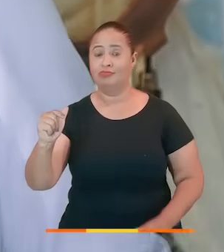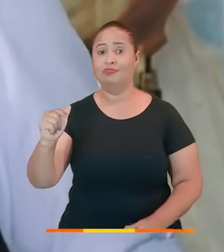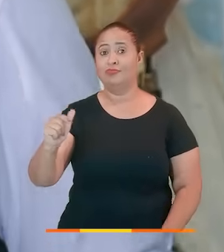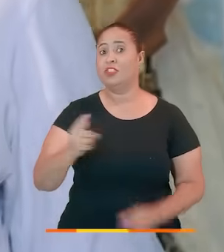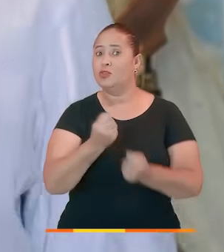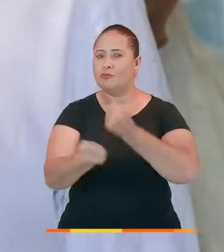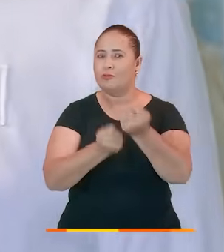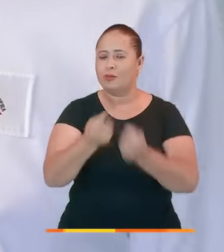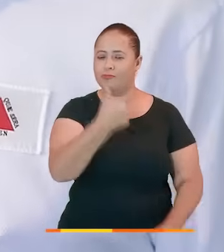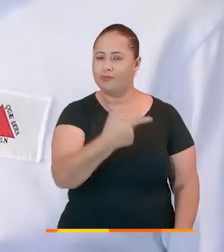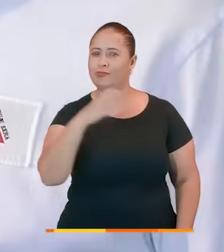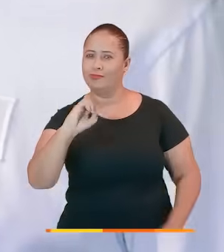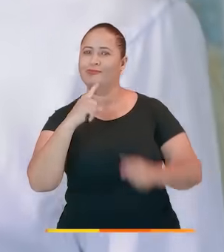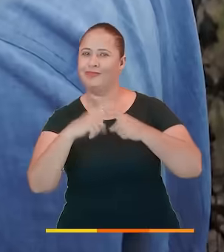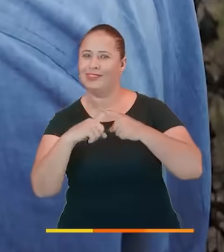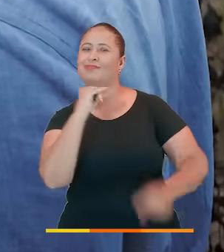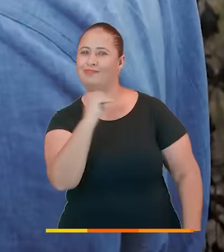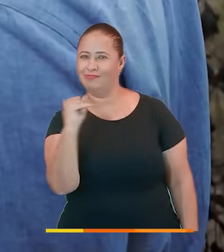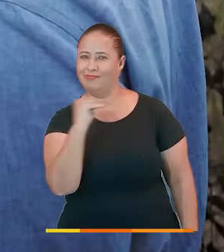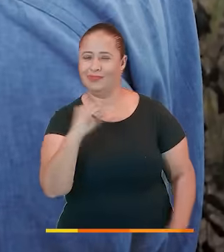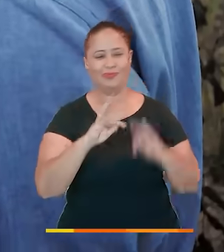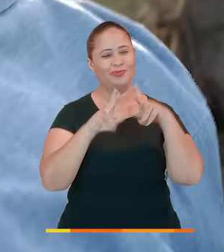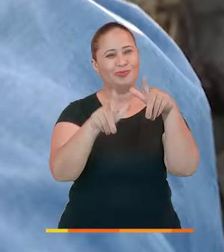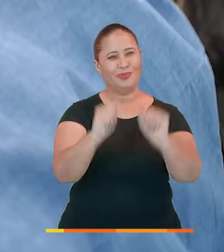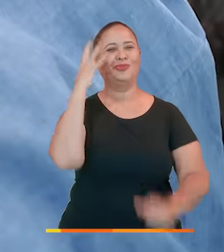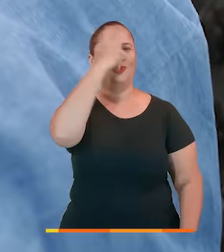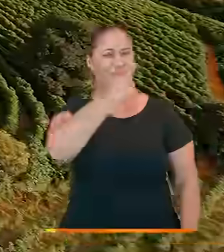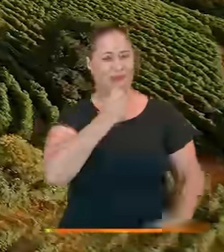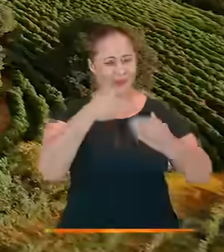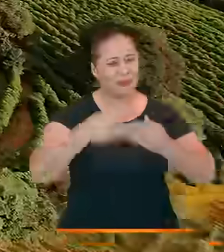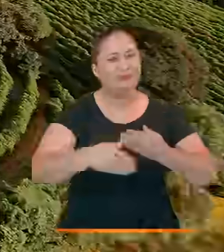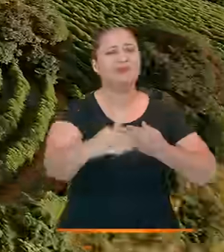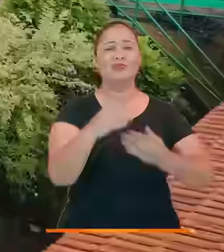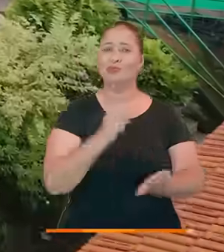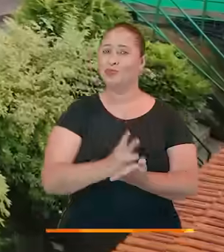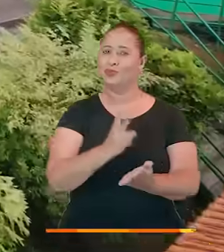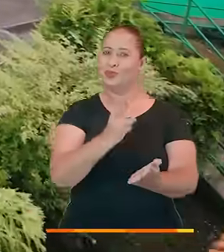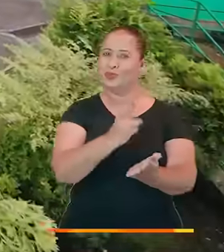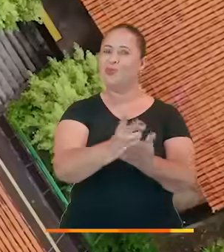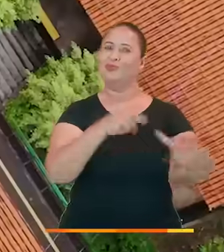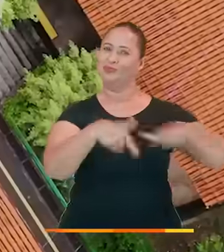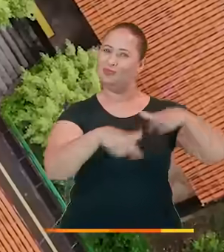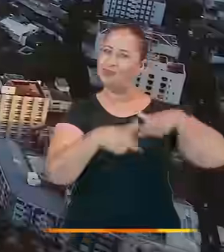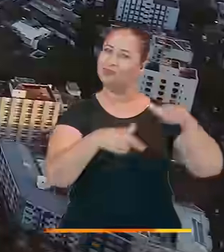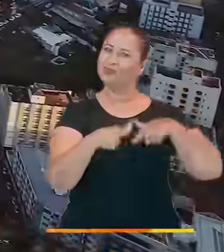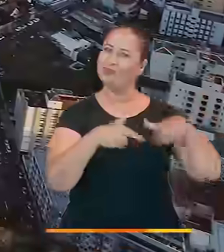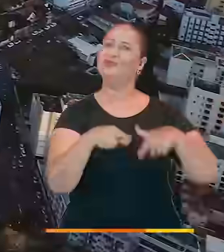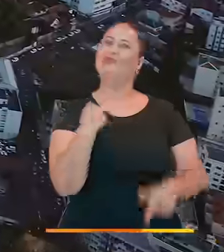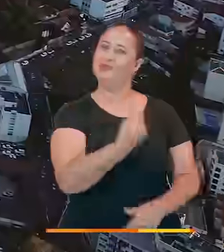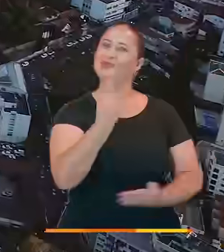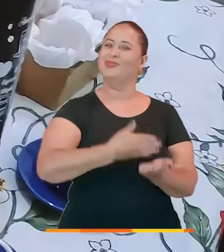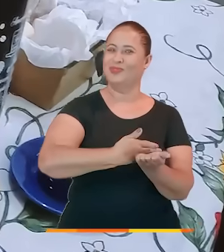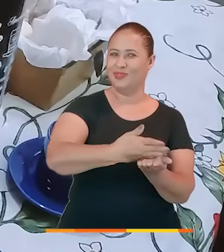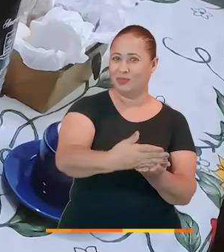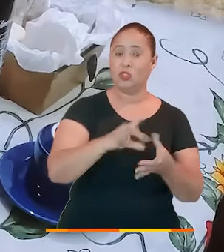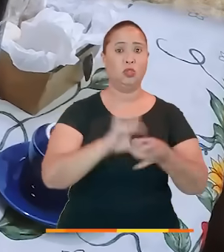gastei 20 vezes menos. Vai ficar tudo bonito aí com o tempo. É continuar o trabalho que nós começamos e não